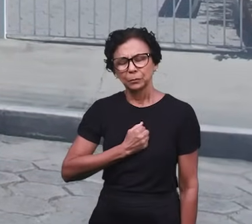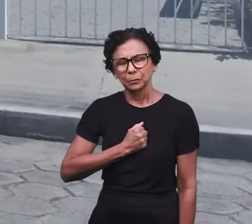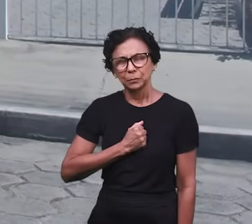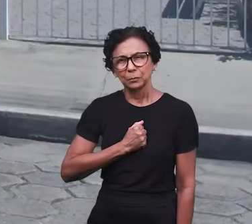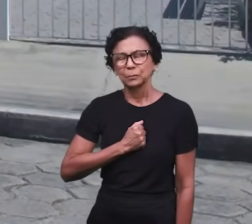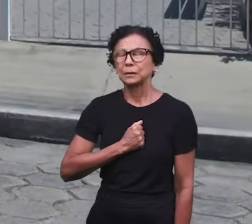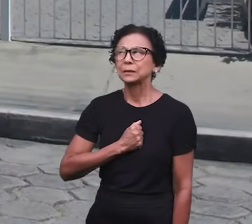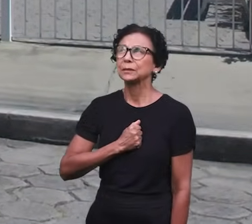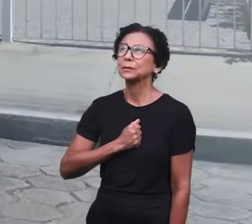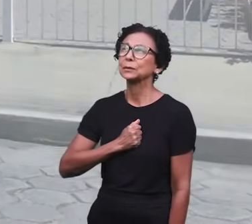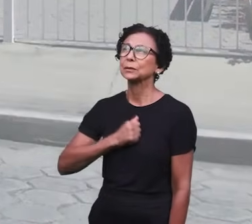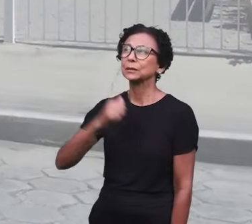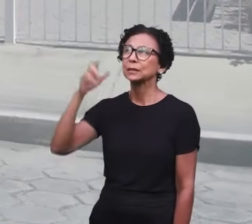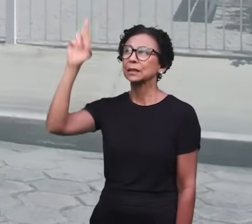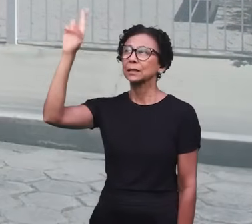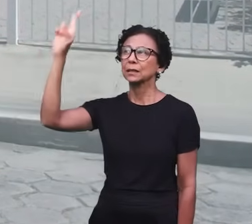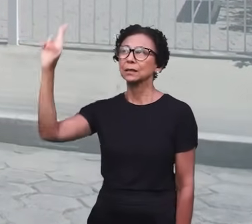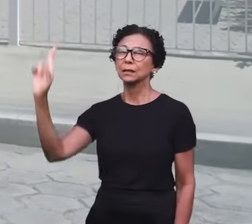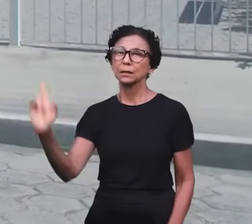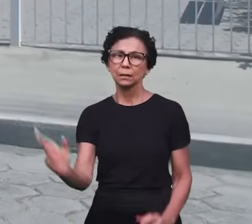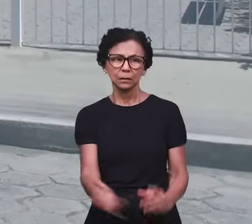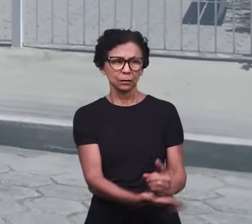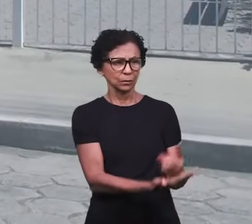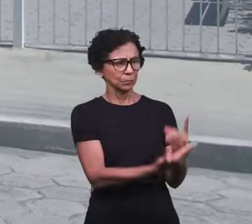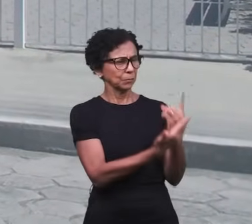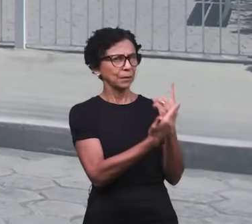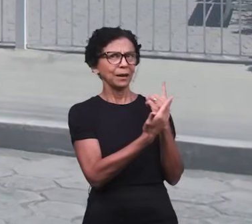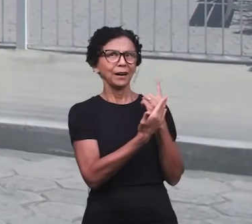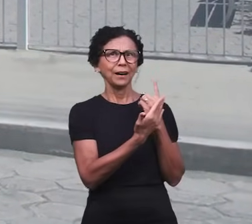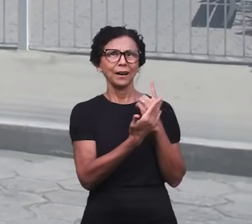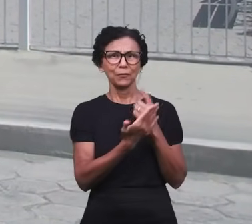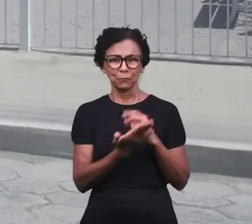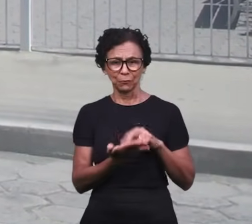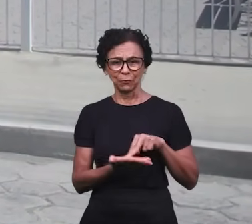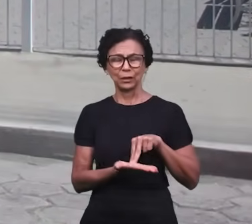suas mãos estão a me sustentar.